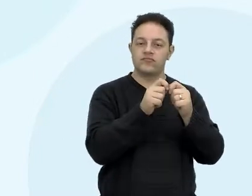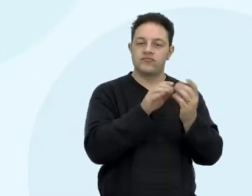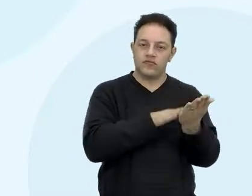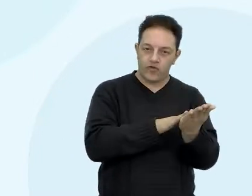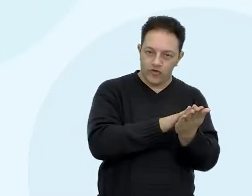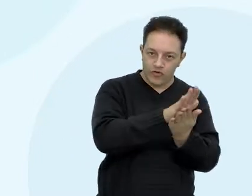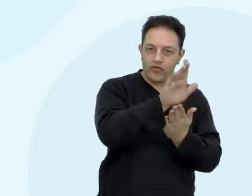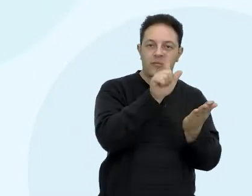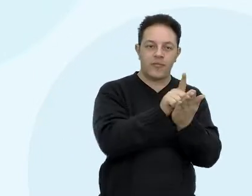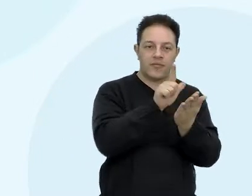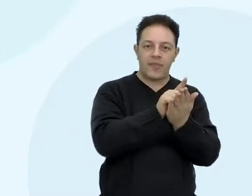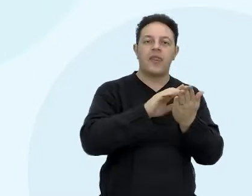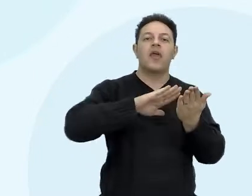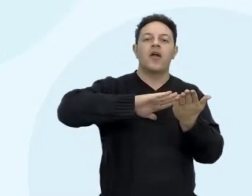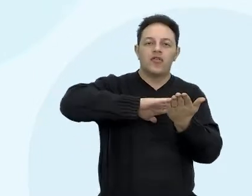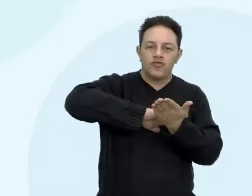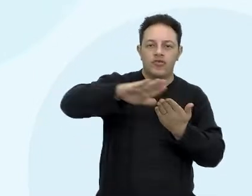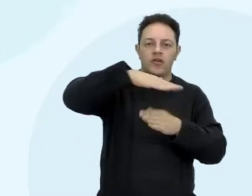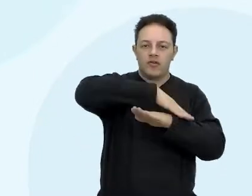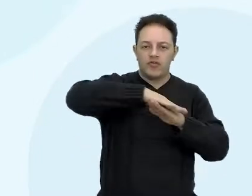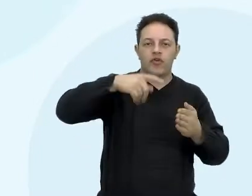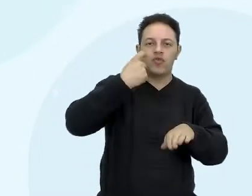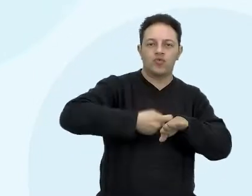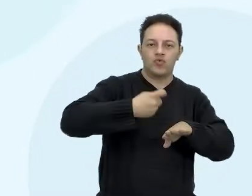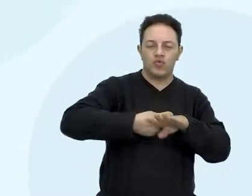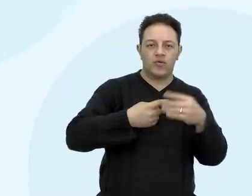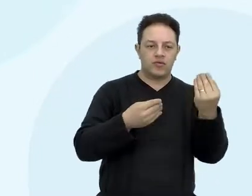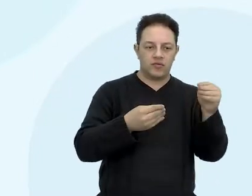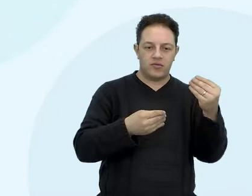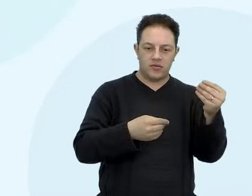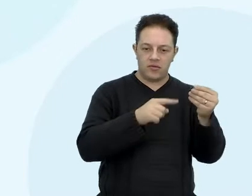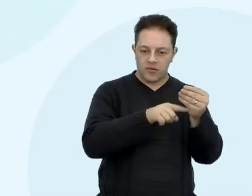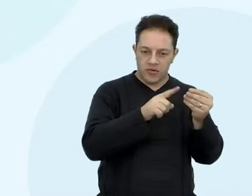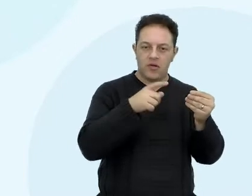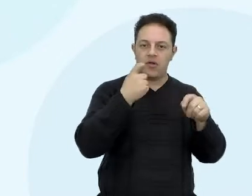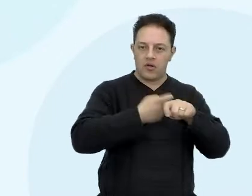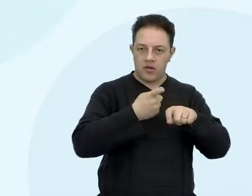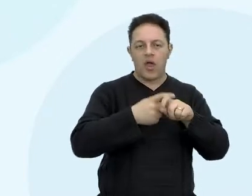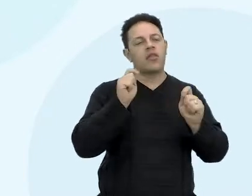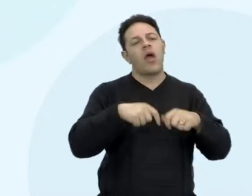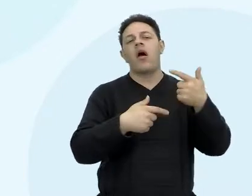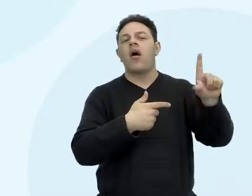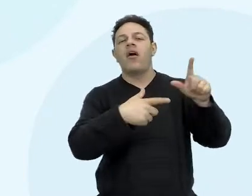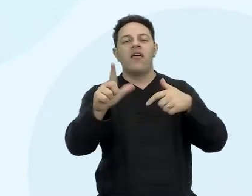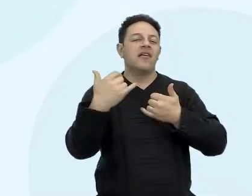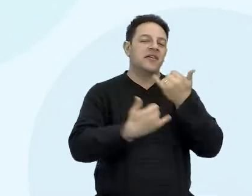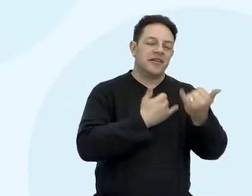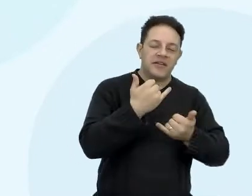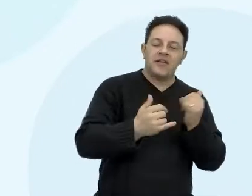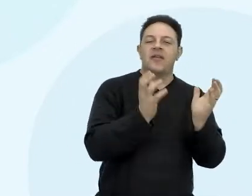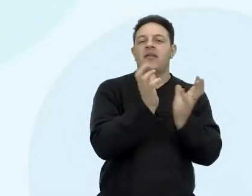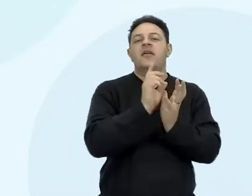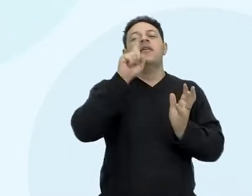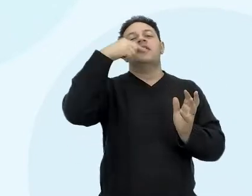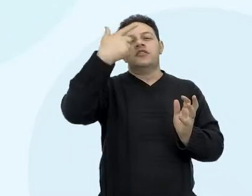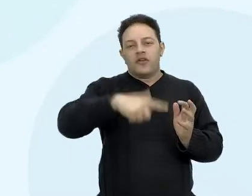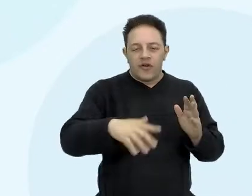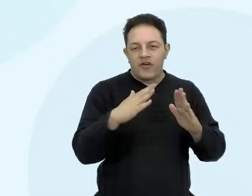e plastificar para as turmas. E aí você pode usar aí com os outros colegas, você pode usar aí com